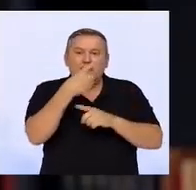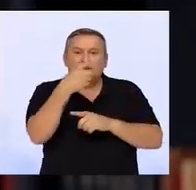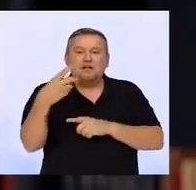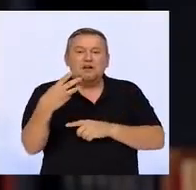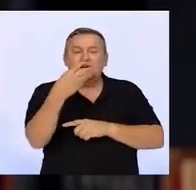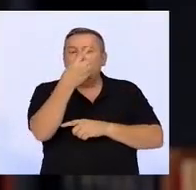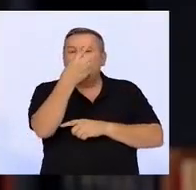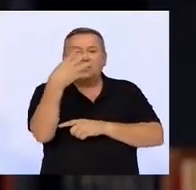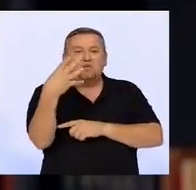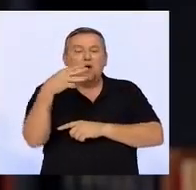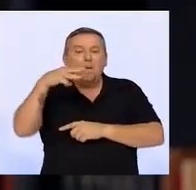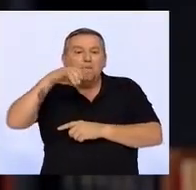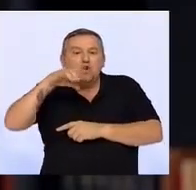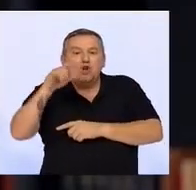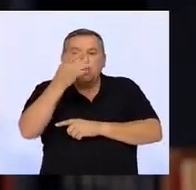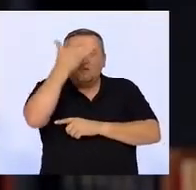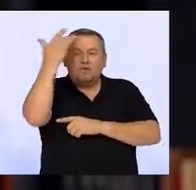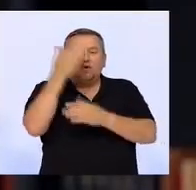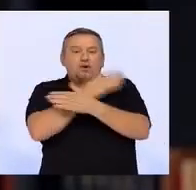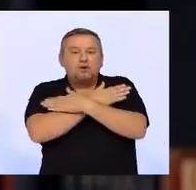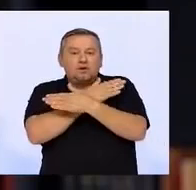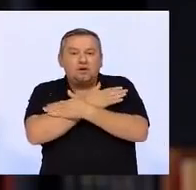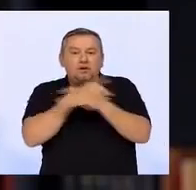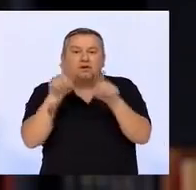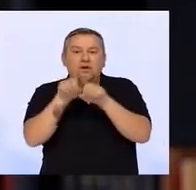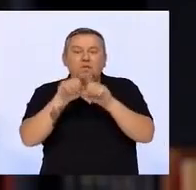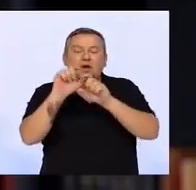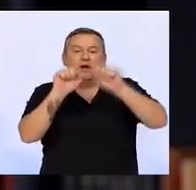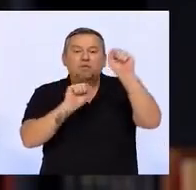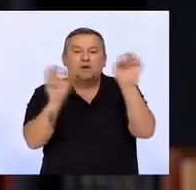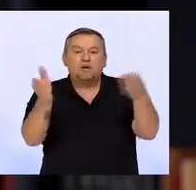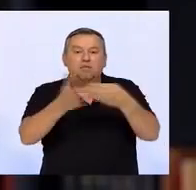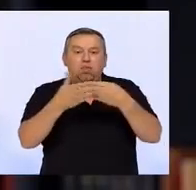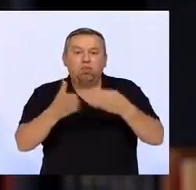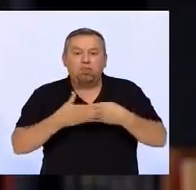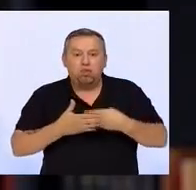milhares de empresários falidos. Segundo, né?